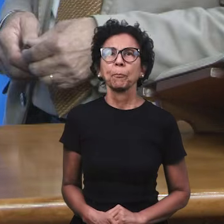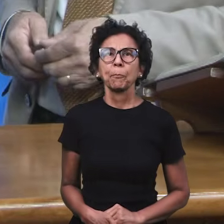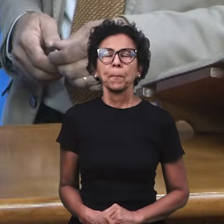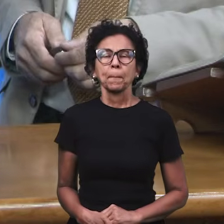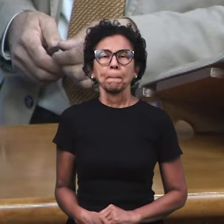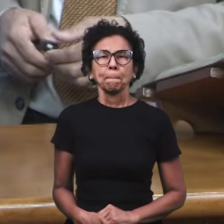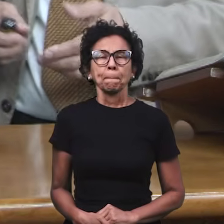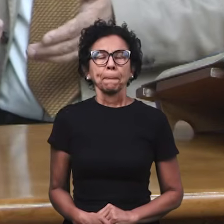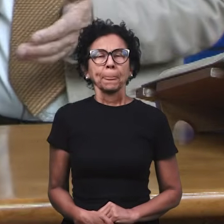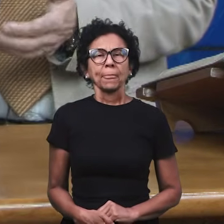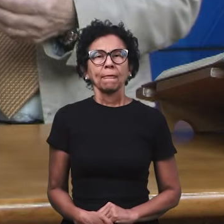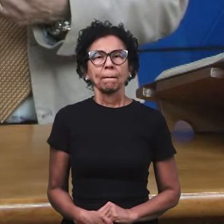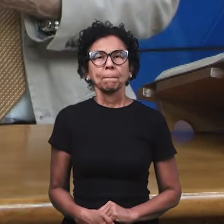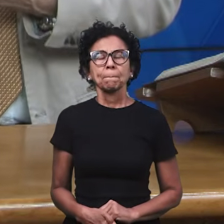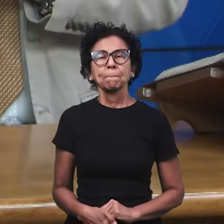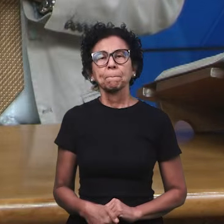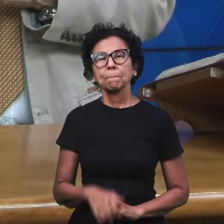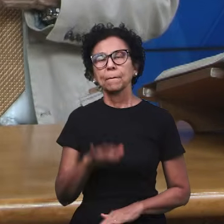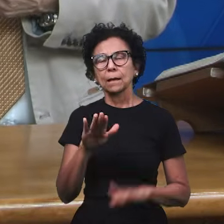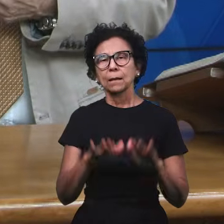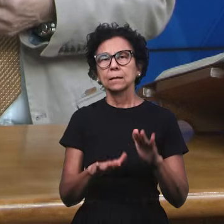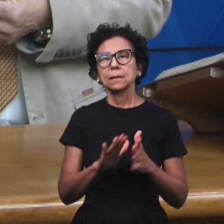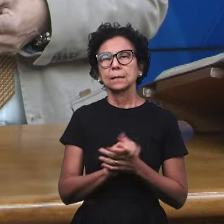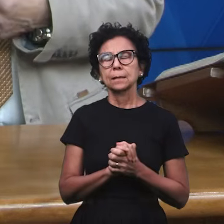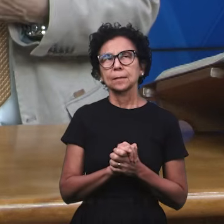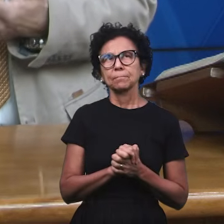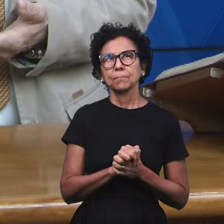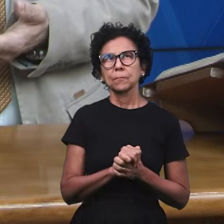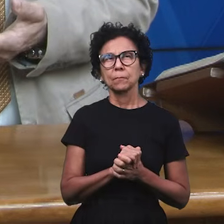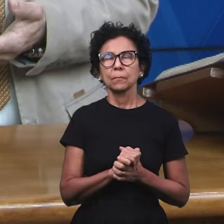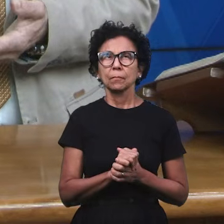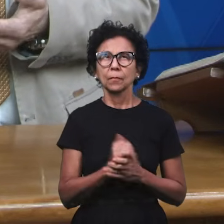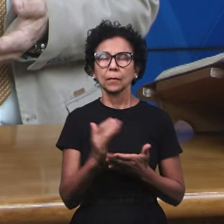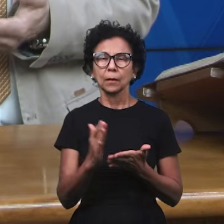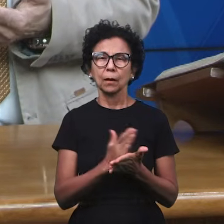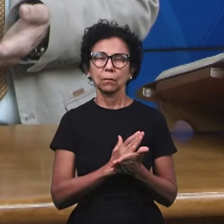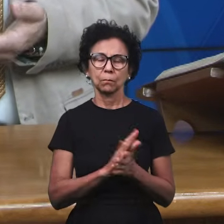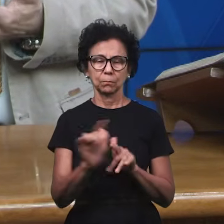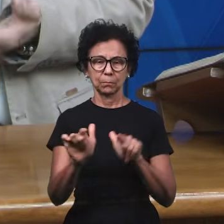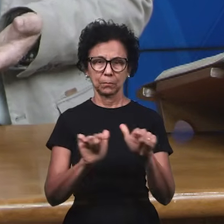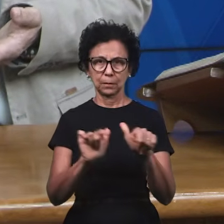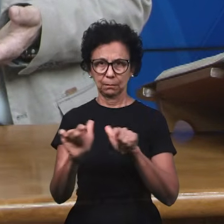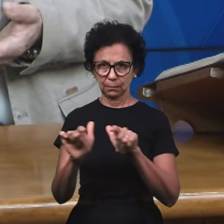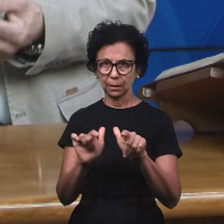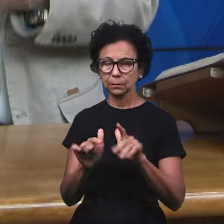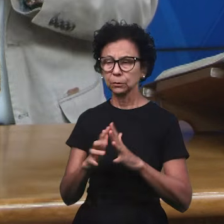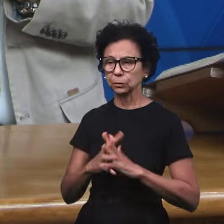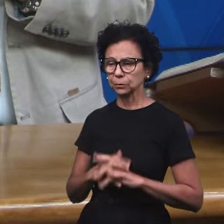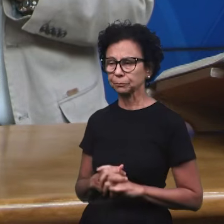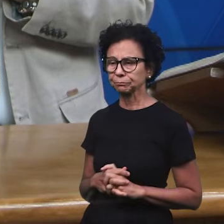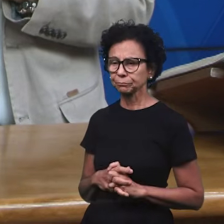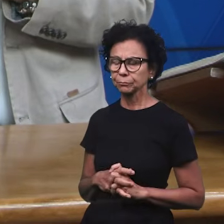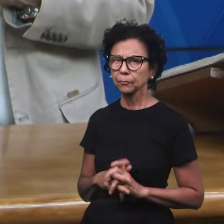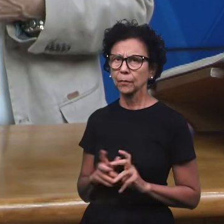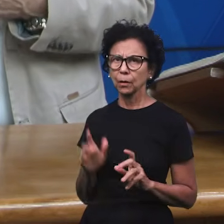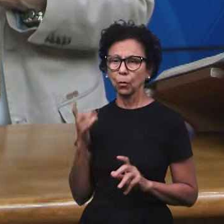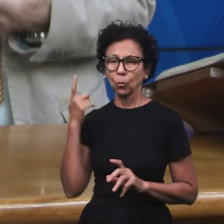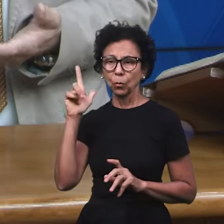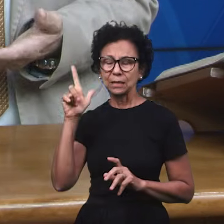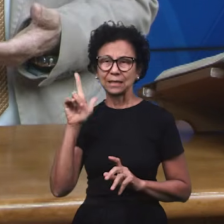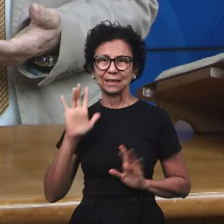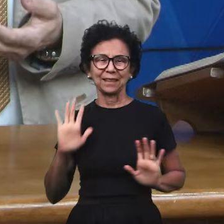olhos. Às vezes a gente, né, em determinadas atividades que nós podemos fazer, nós achamos que nós